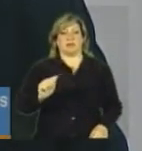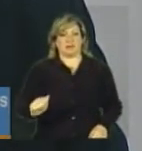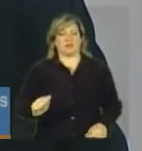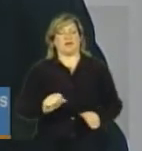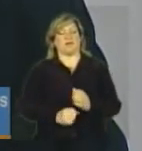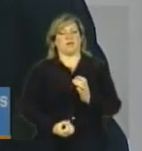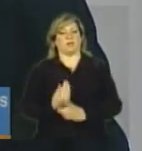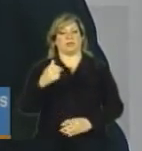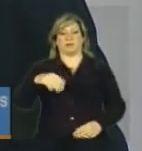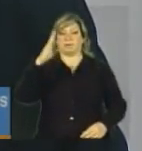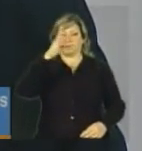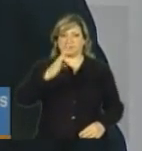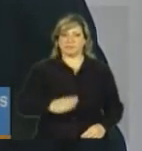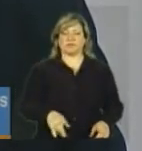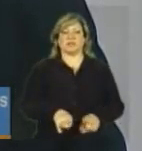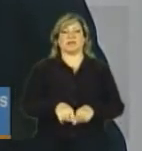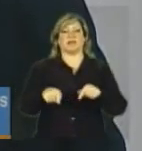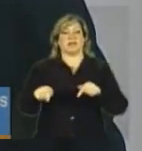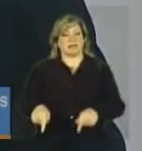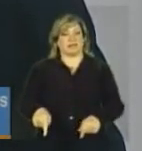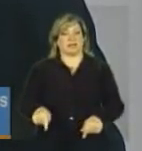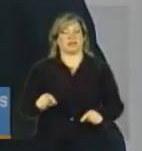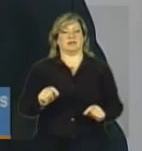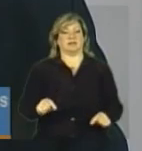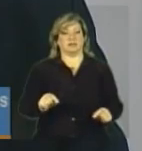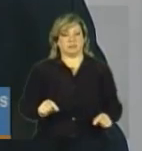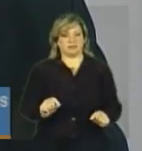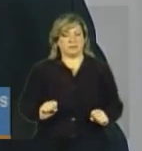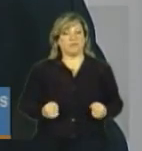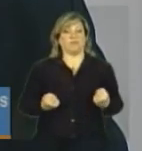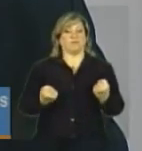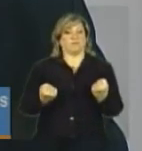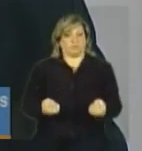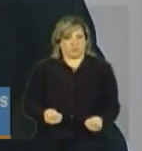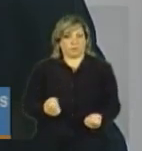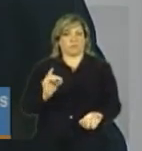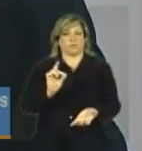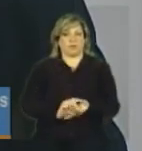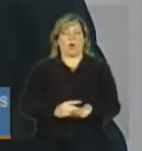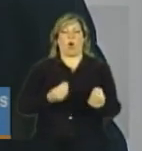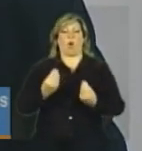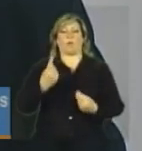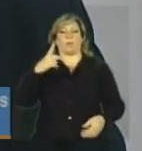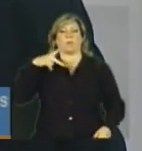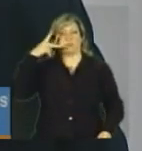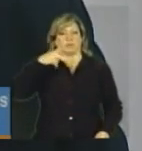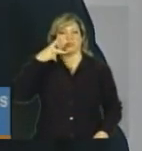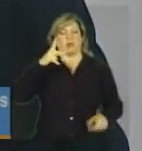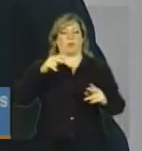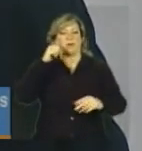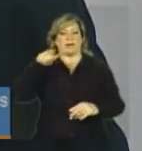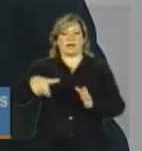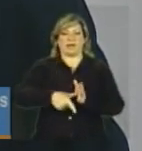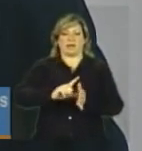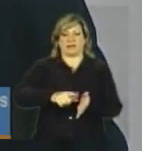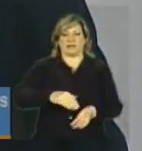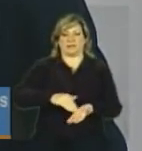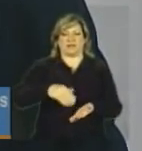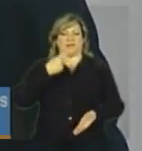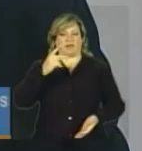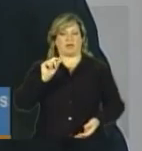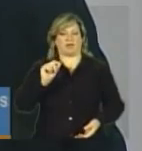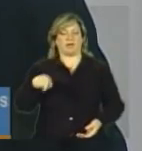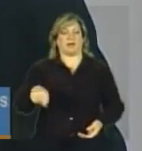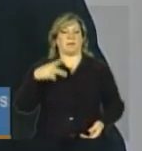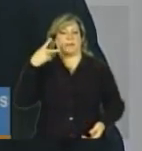instituído no Brasil e que ele se consolida, né, realmente como uma política, como disse a secretária Maia, de